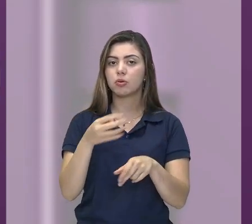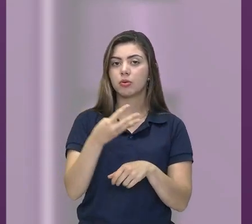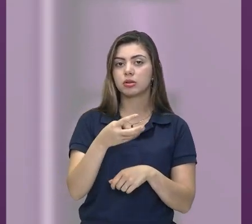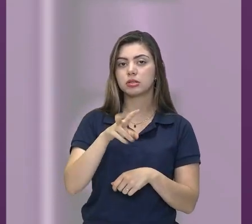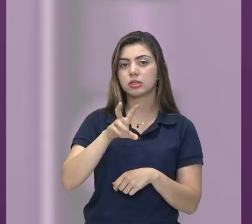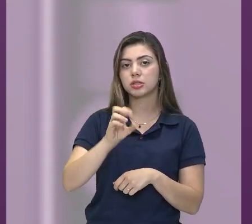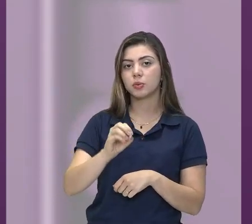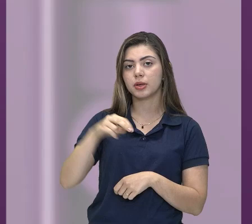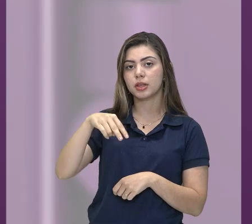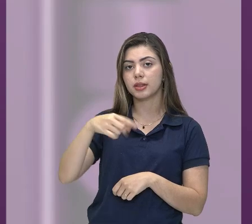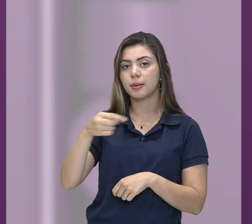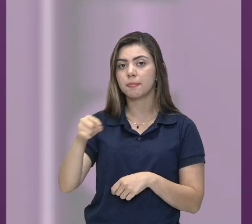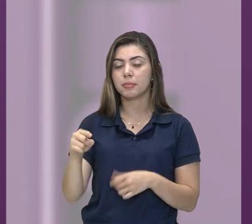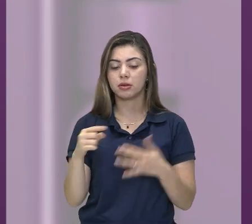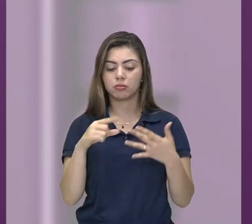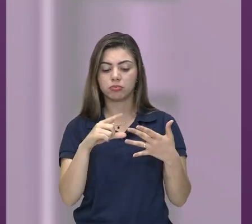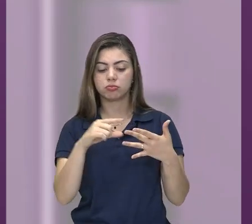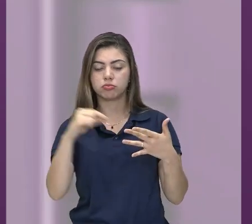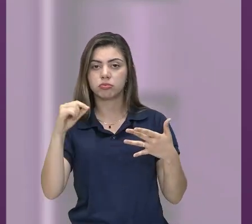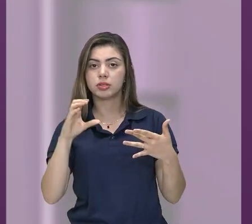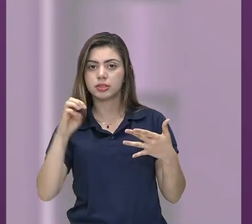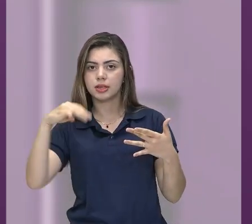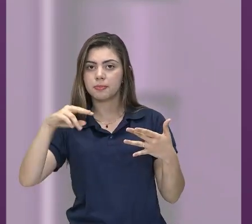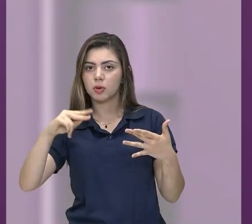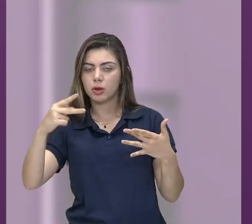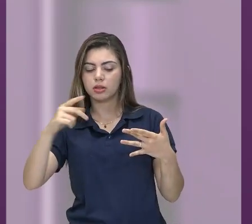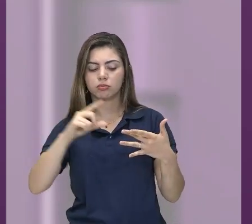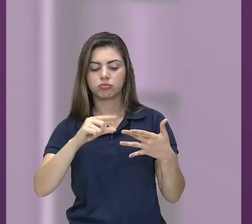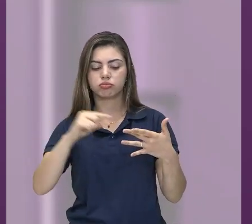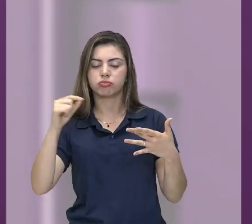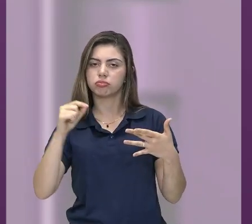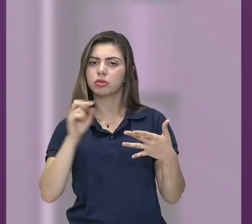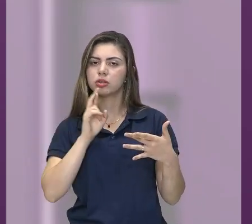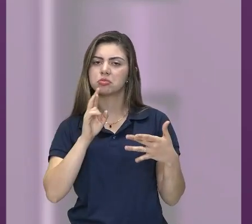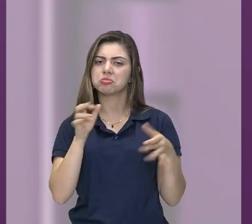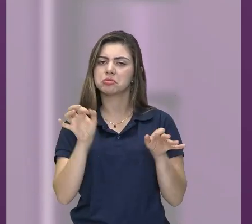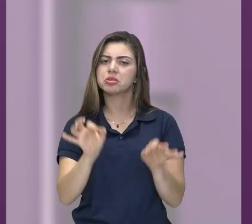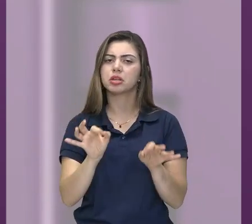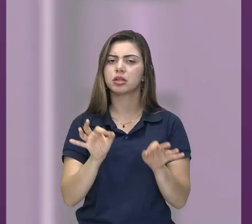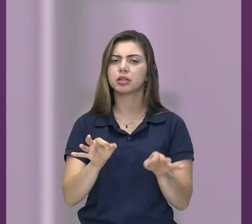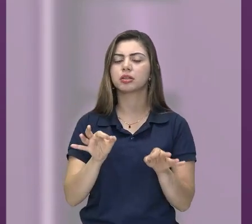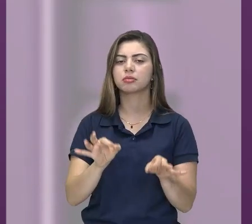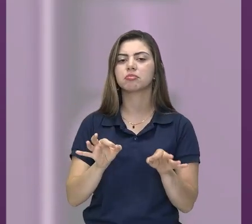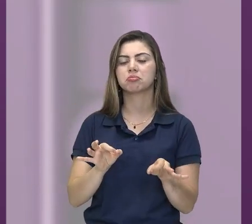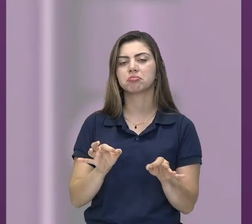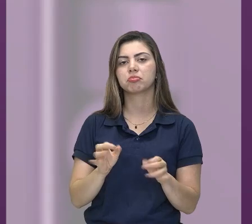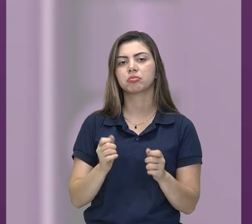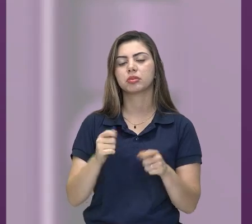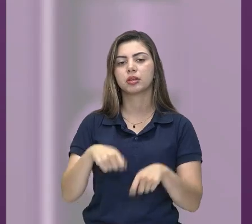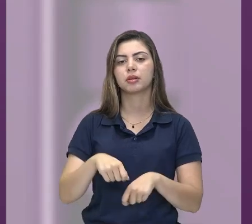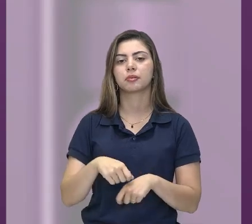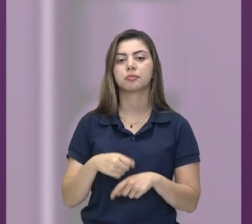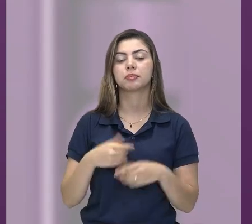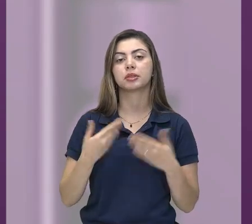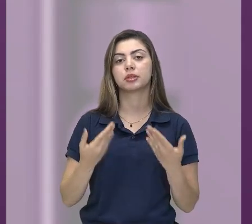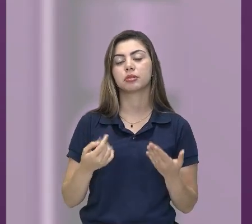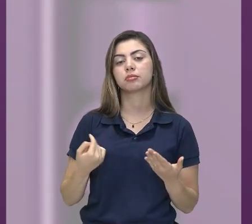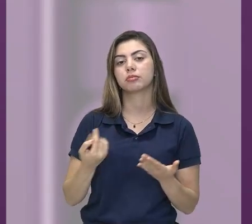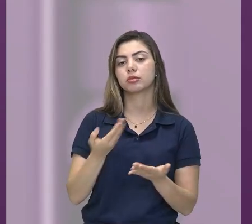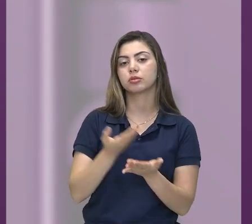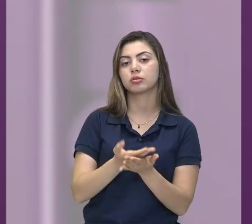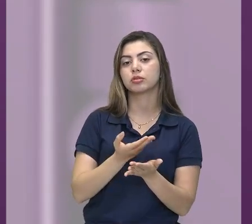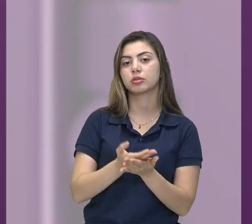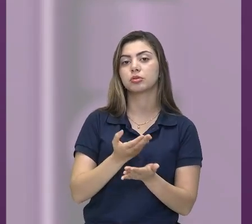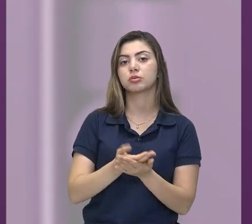450 π centímetros quadrados, isso já é um resultado válido, tá bom? Para uma aula